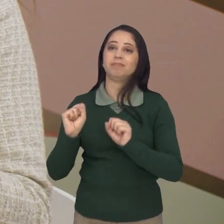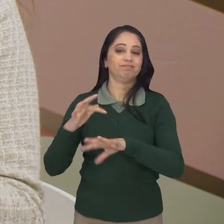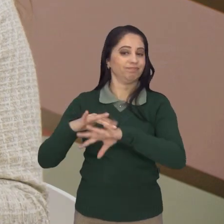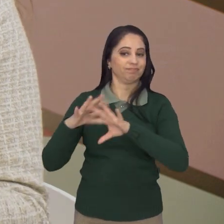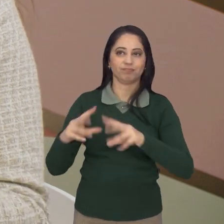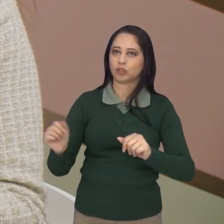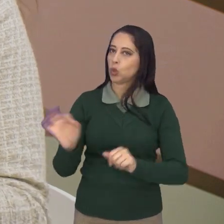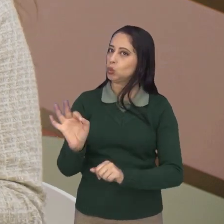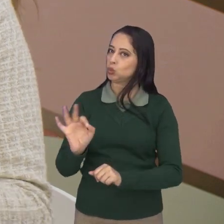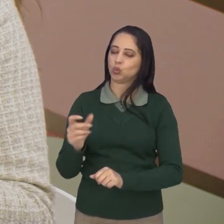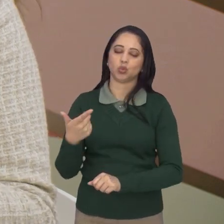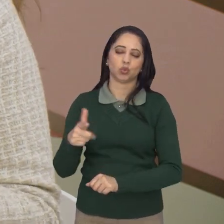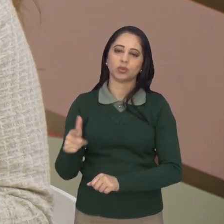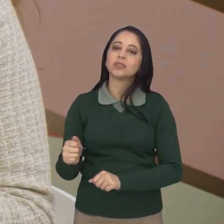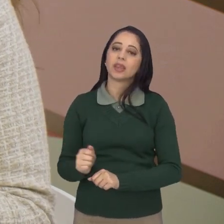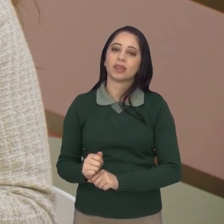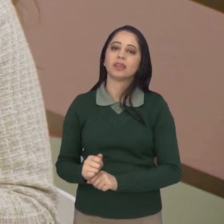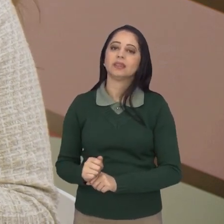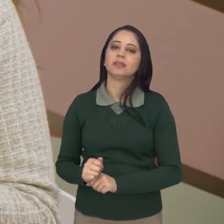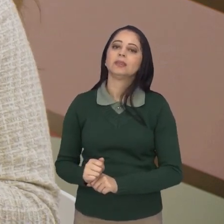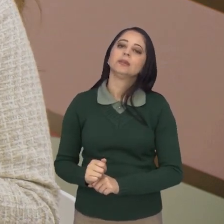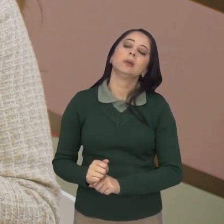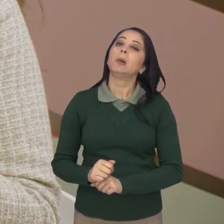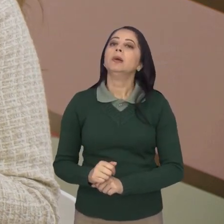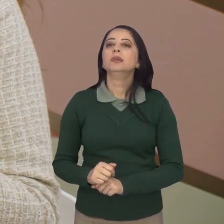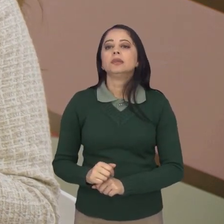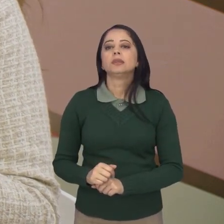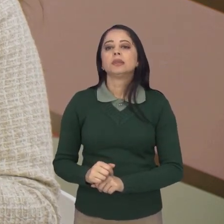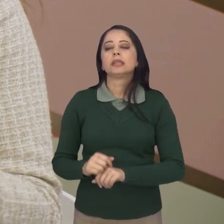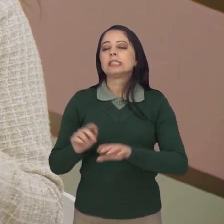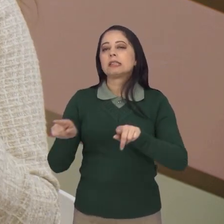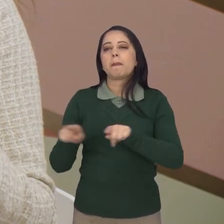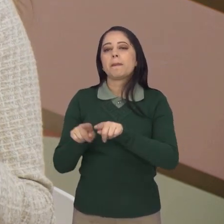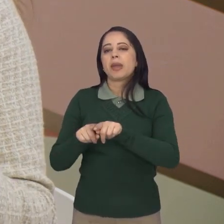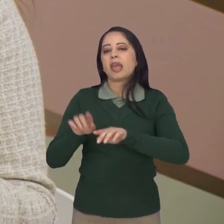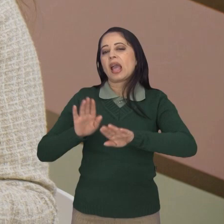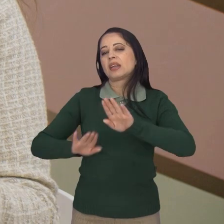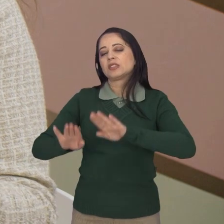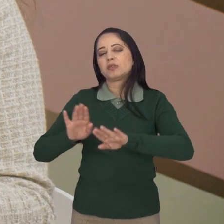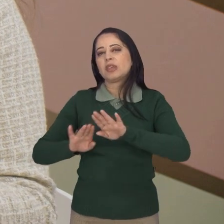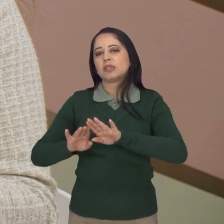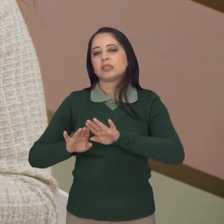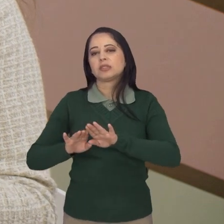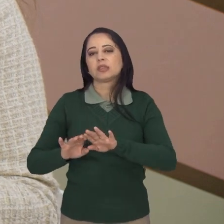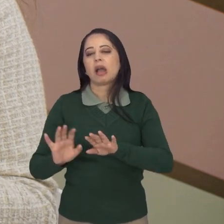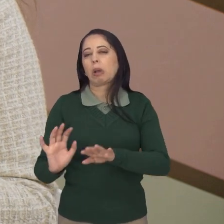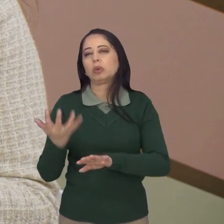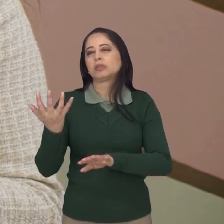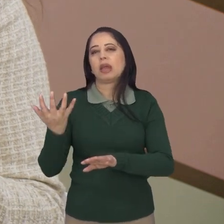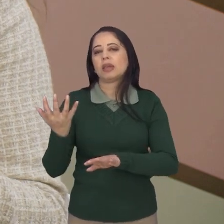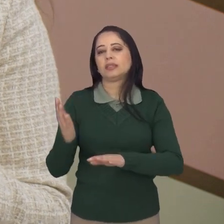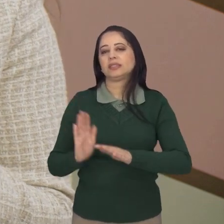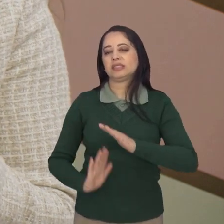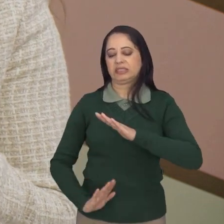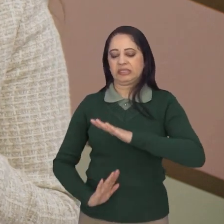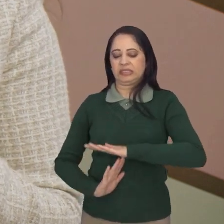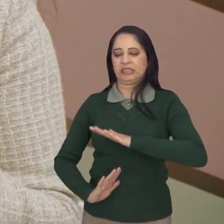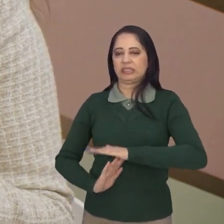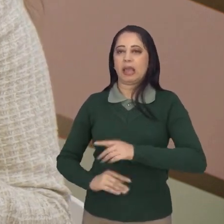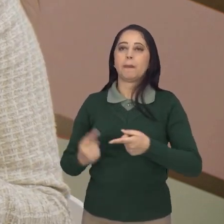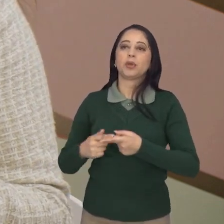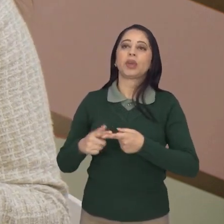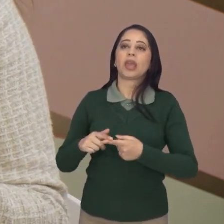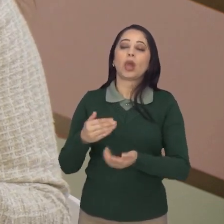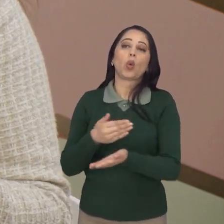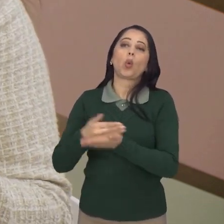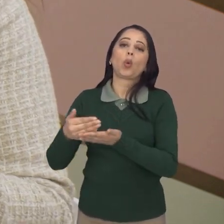ou metabólicas, elas podem ser transitórias, principalmente pós-infecções. Então, às vezes, a gente tem ali umas intolerâncias que aconteceu pós uma